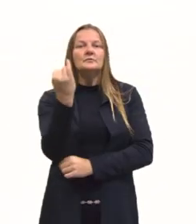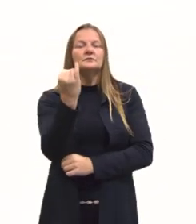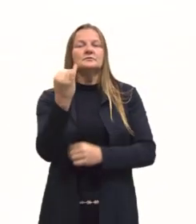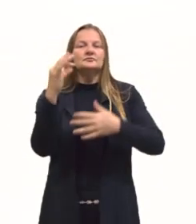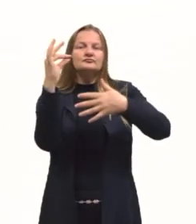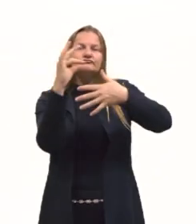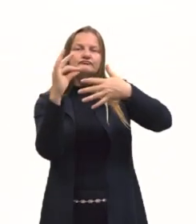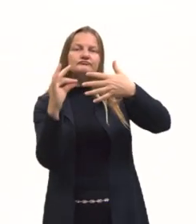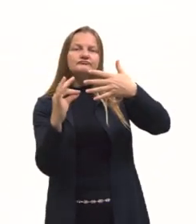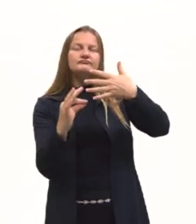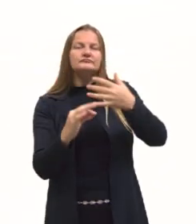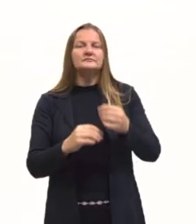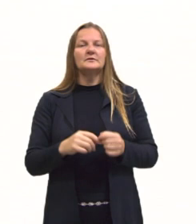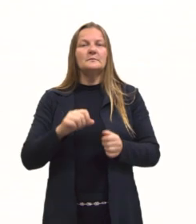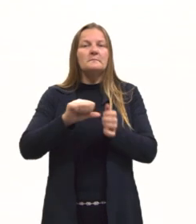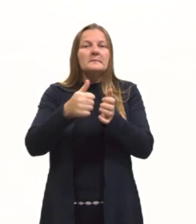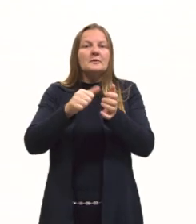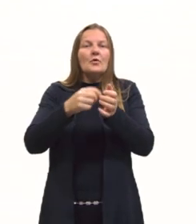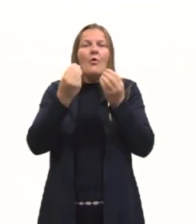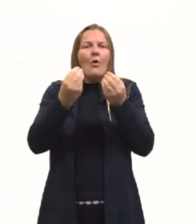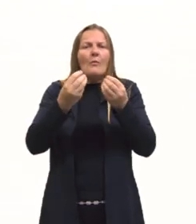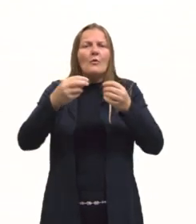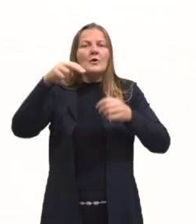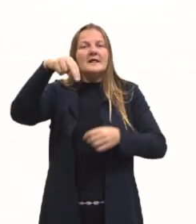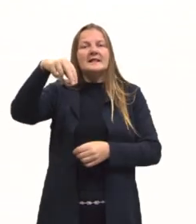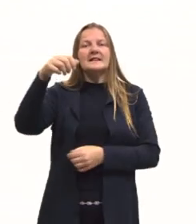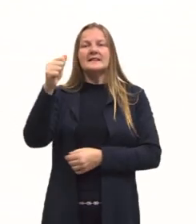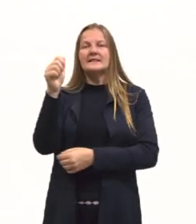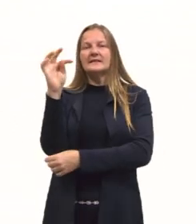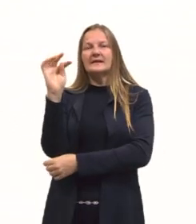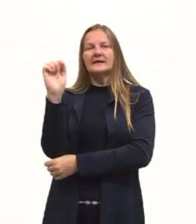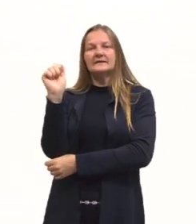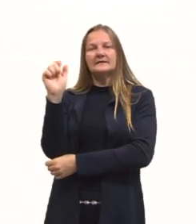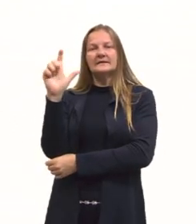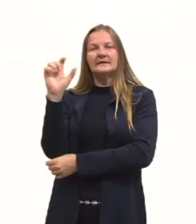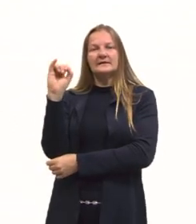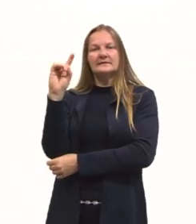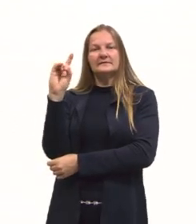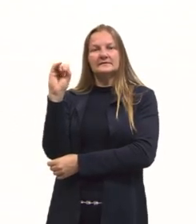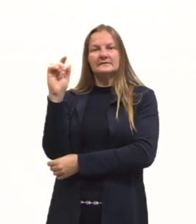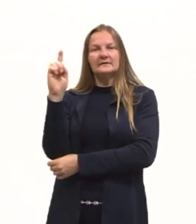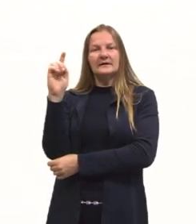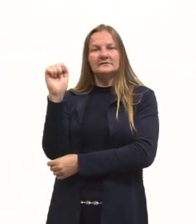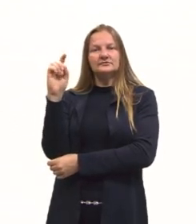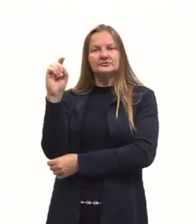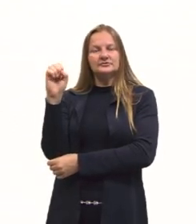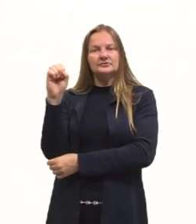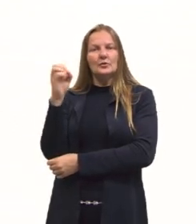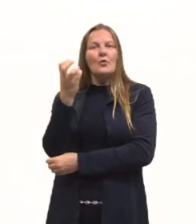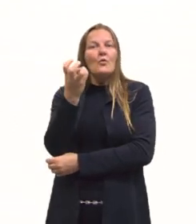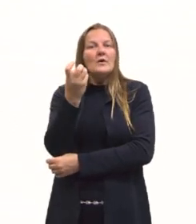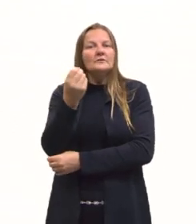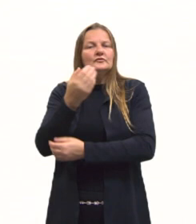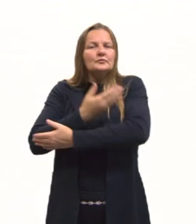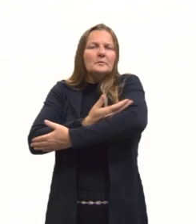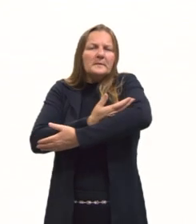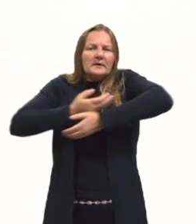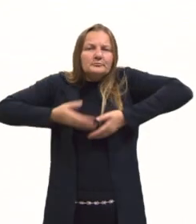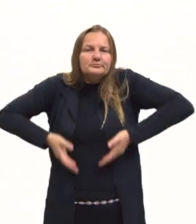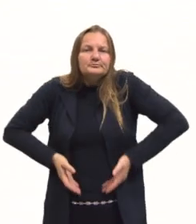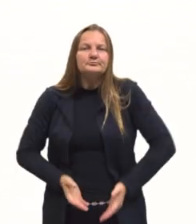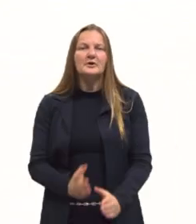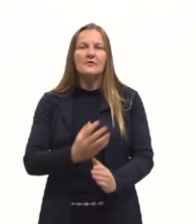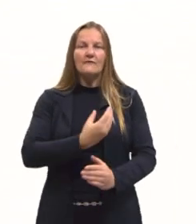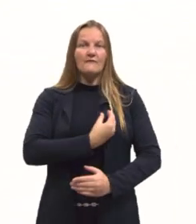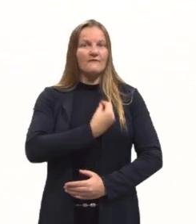pertinentes né primeiro natalidade número de bebês que nascem vivos e completam um ano de idade isso é a taxa de